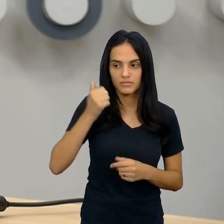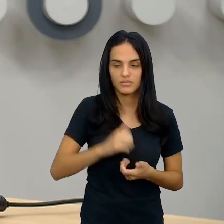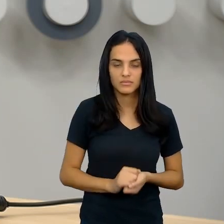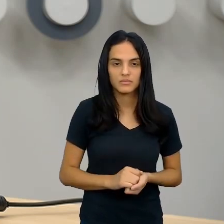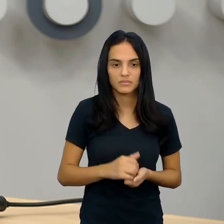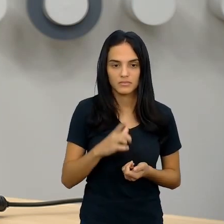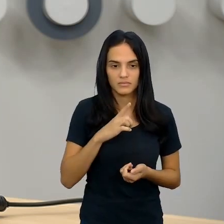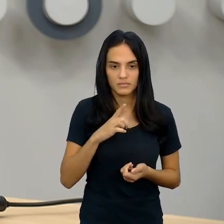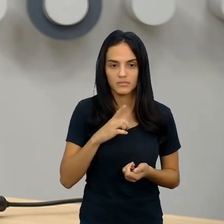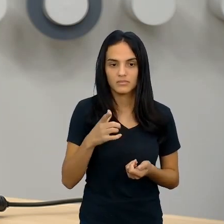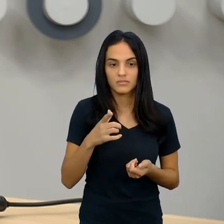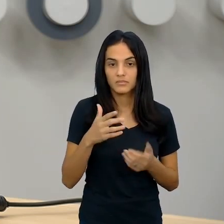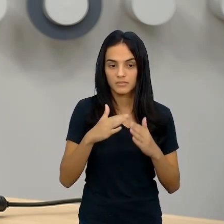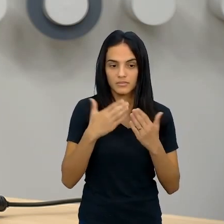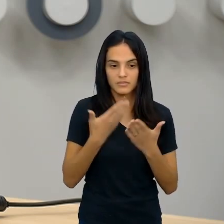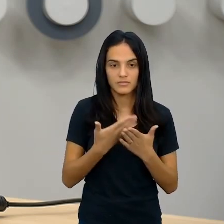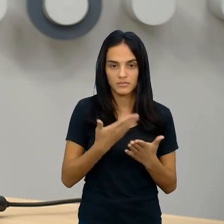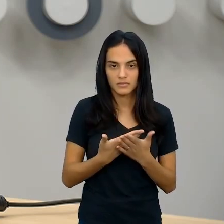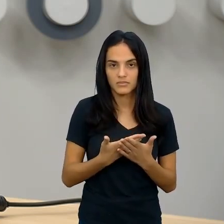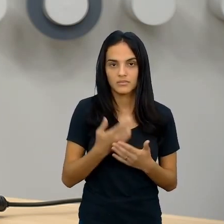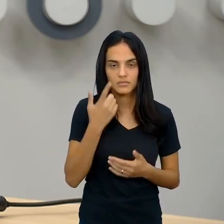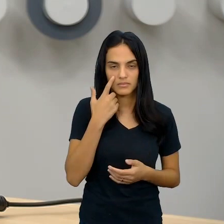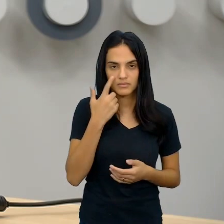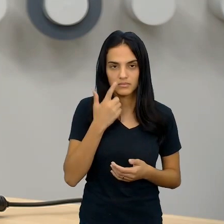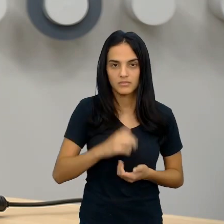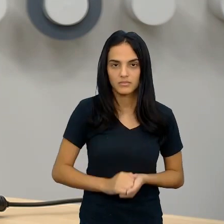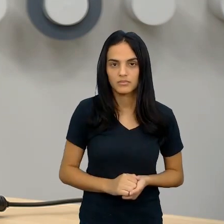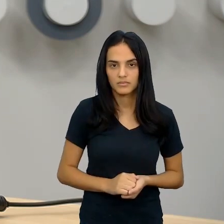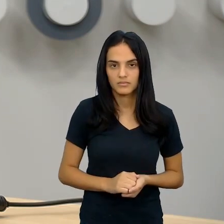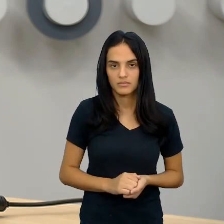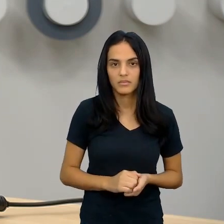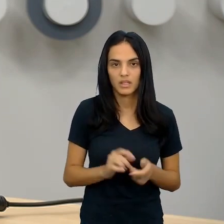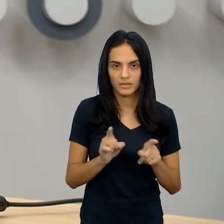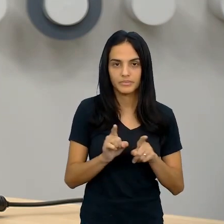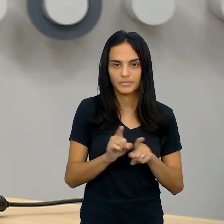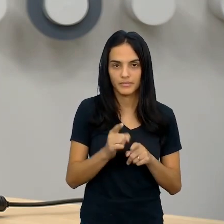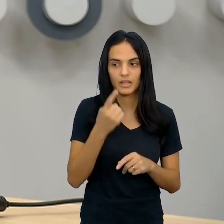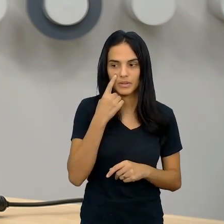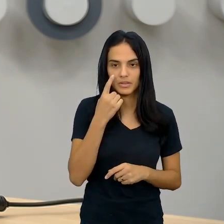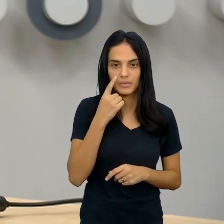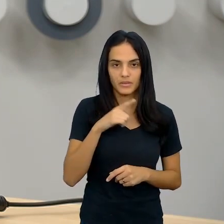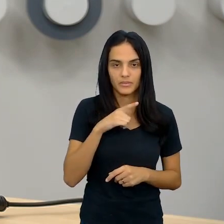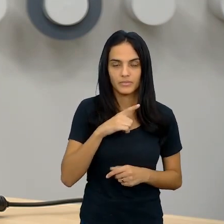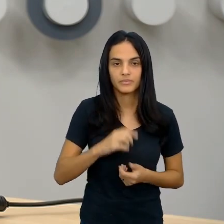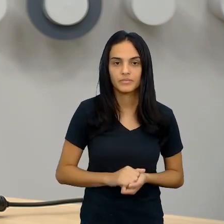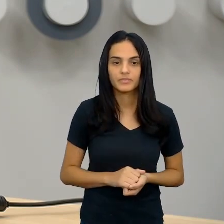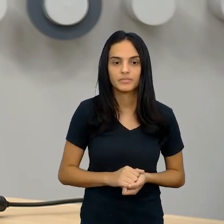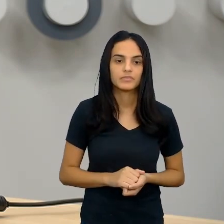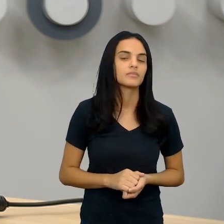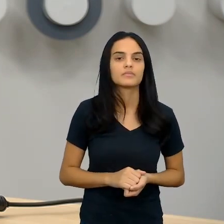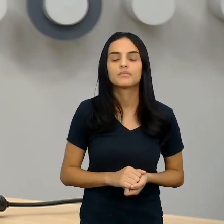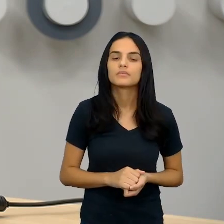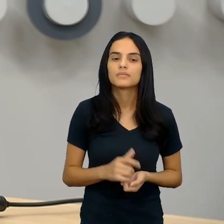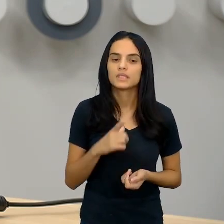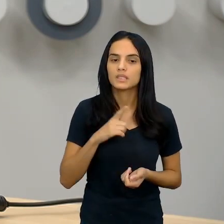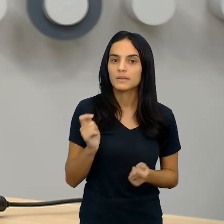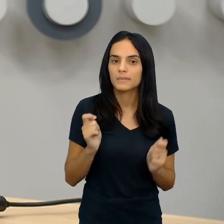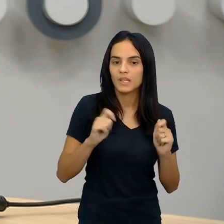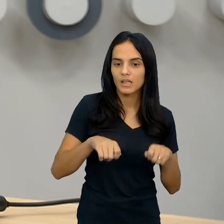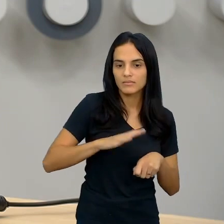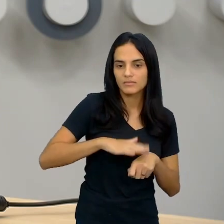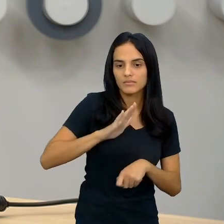apresentar numa escola, né? Desenvolver a habilidade de uma apresentação oral, ok? Para ganhar a